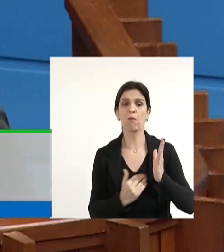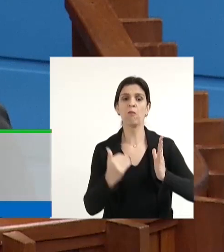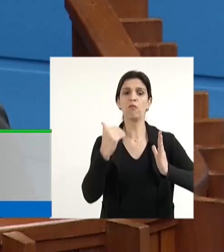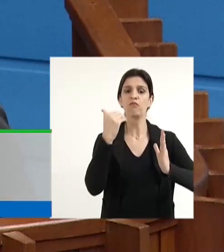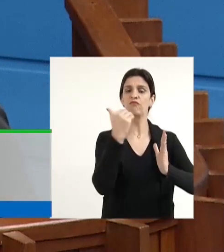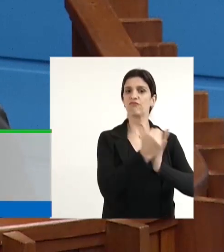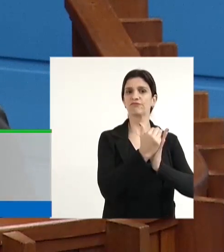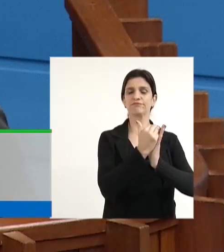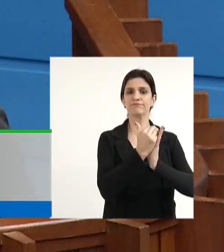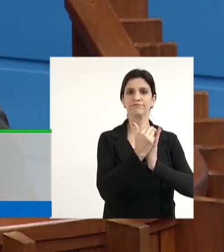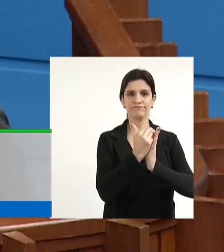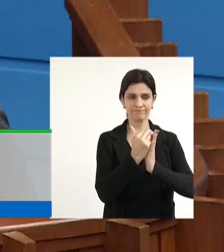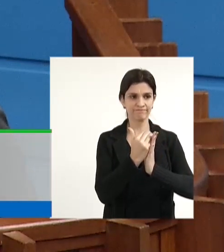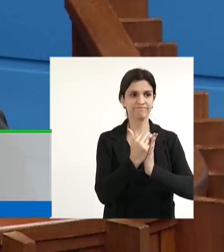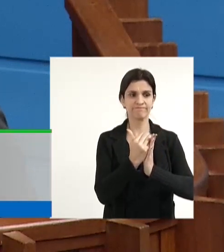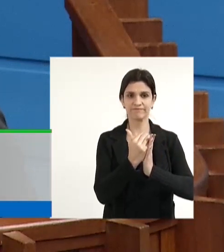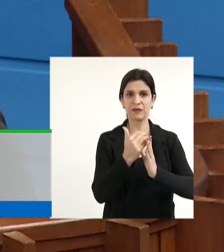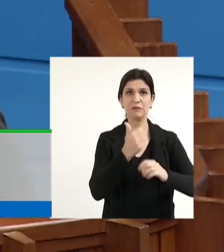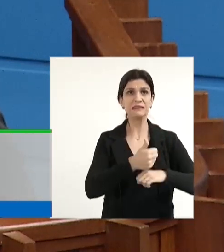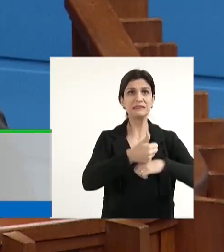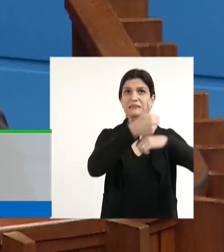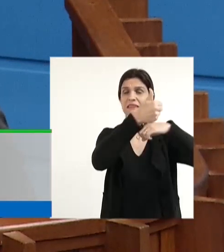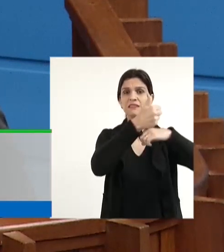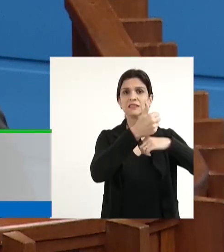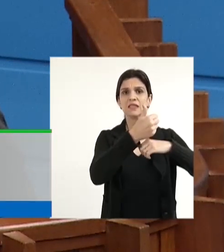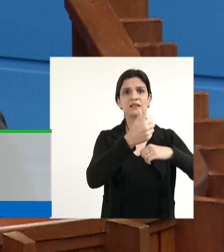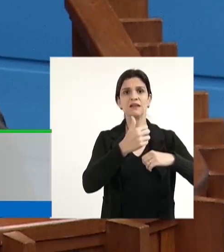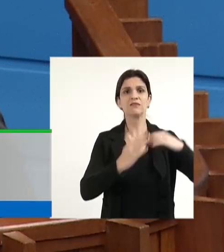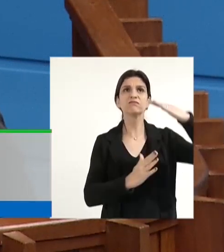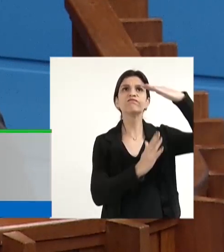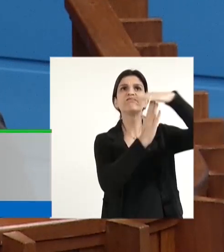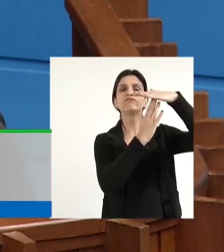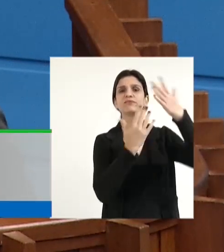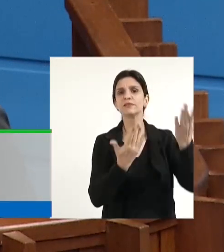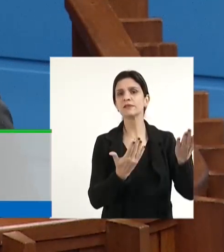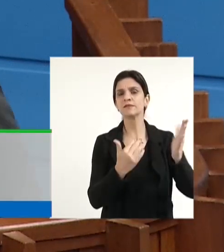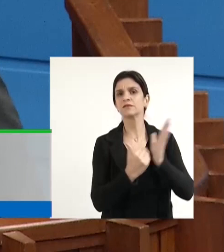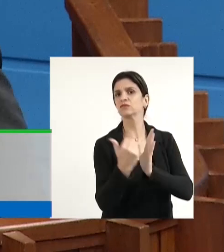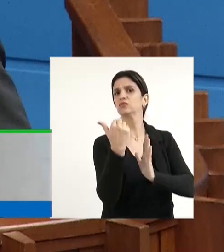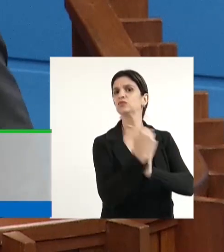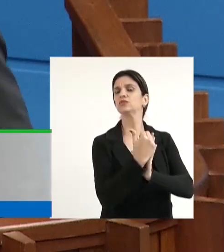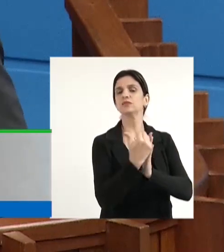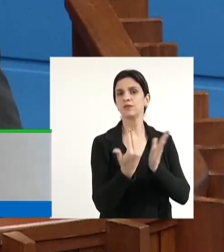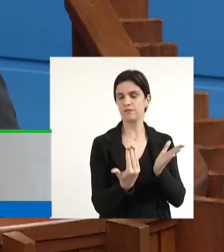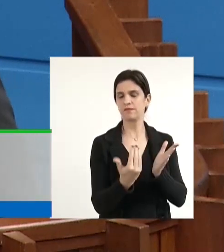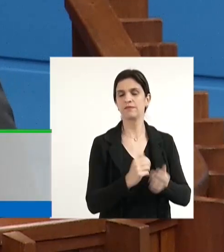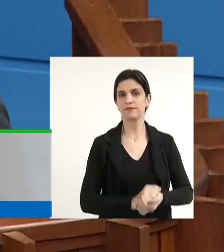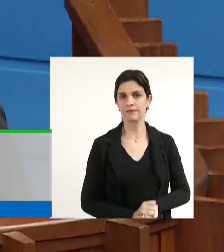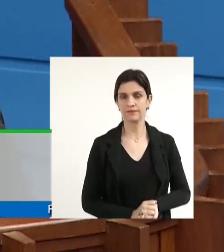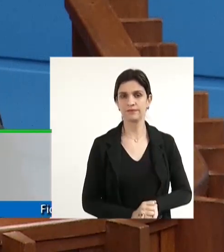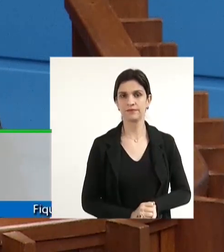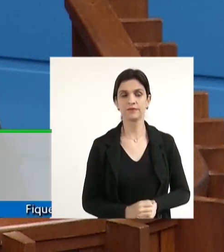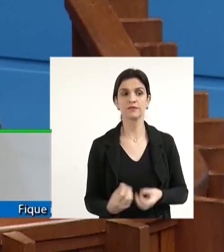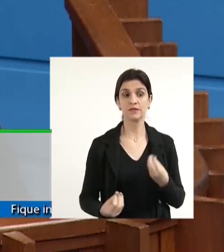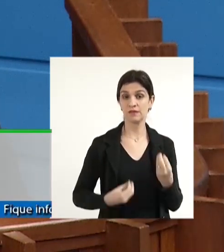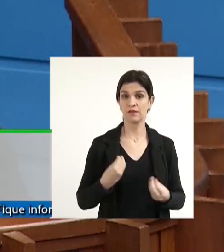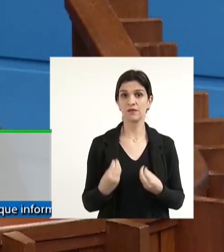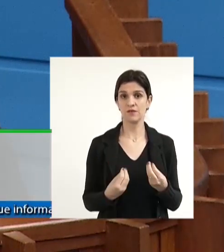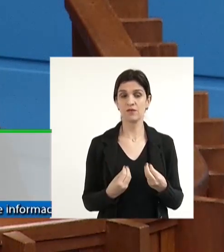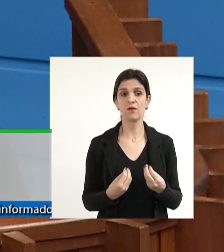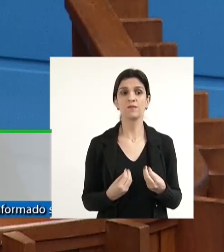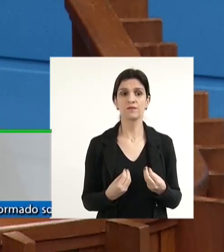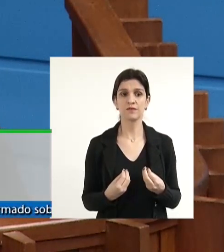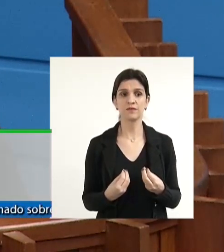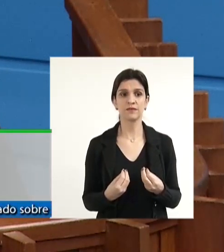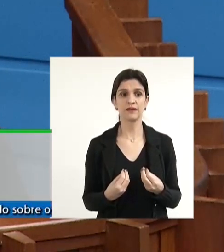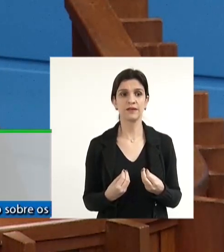federais. E aqui não vai nenhuma crítica aos nossos parlamentares federais, porque muitos deles estão fazendo o que podem. Eu só acho